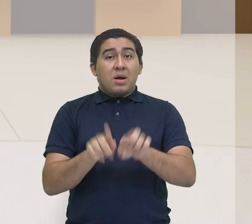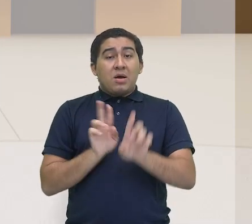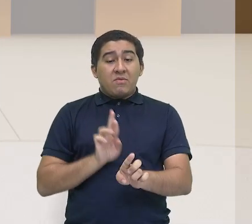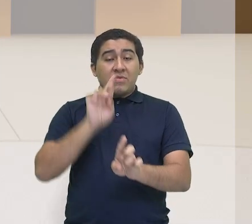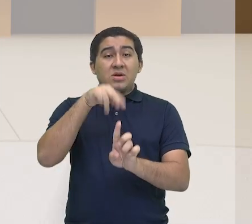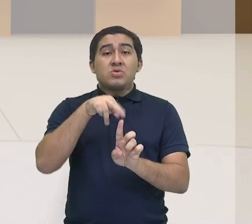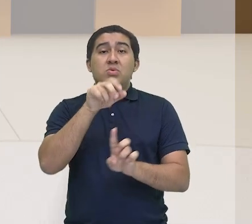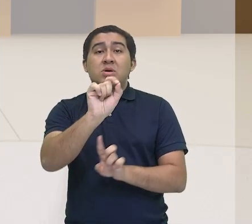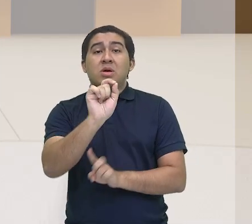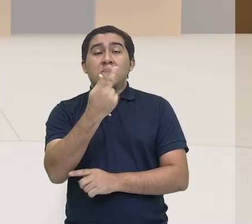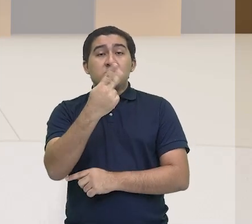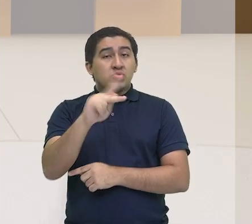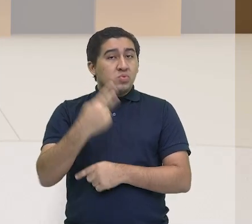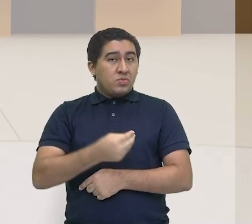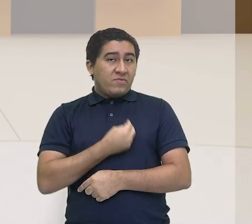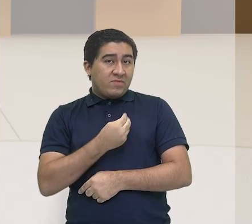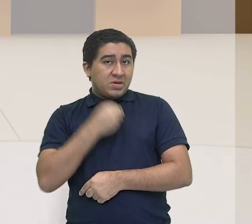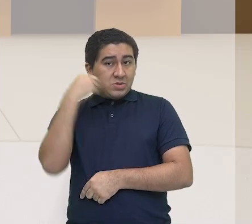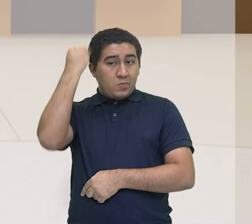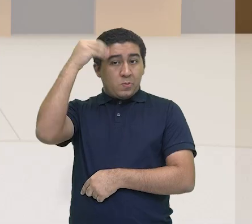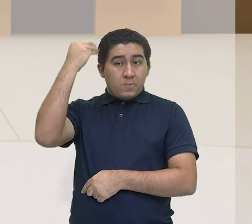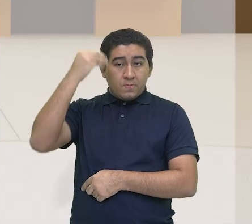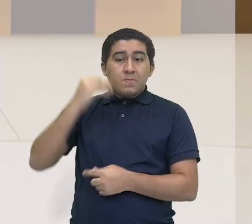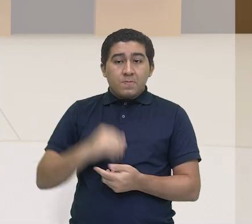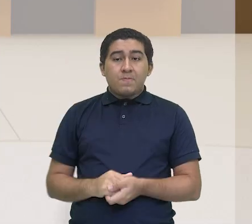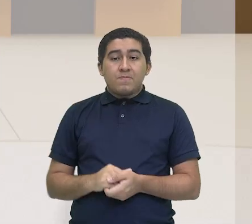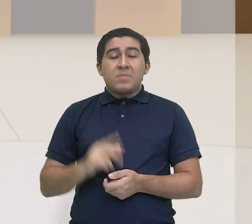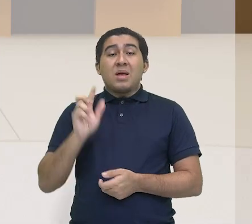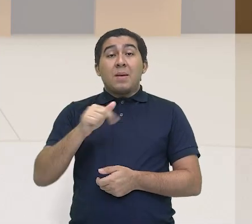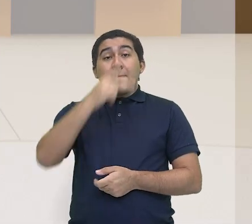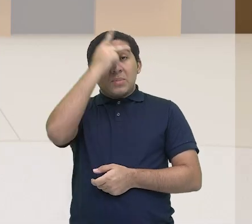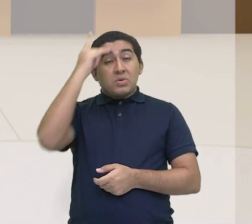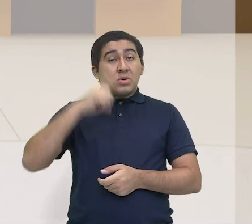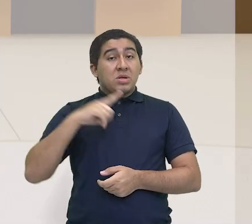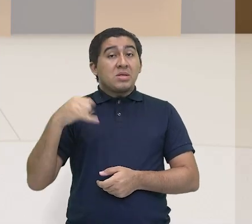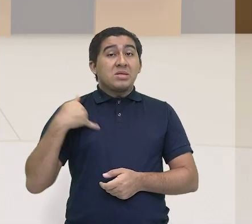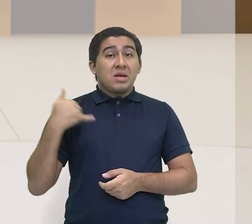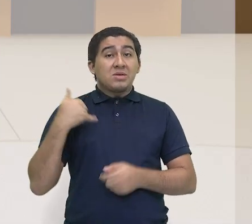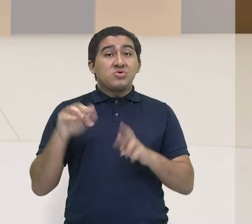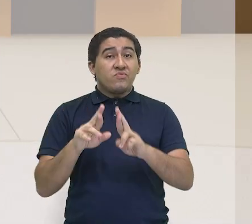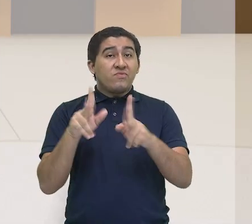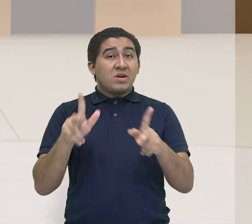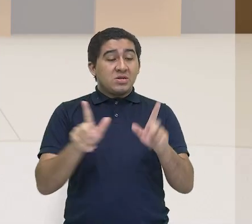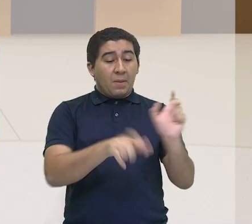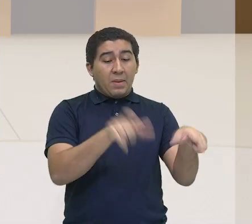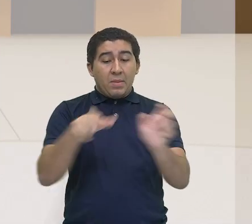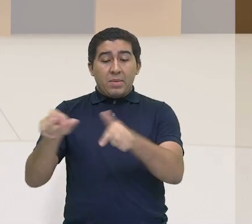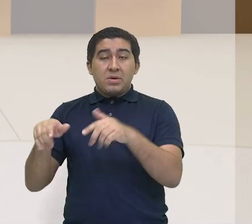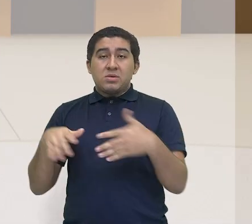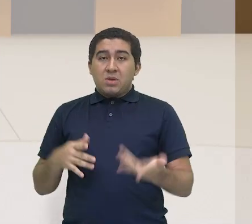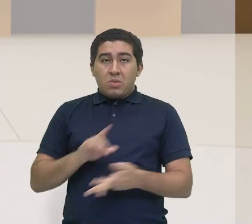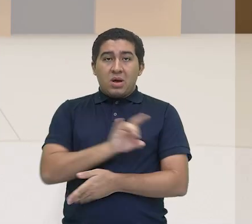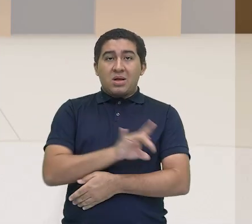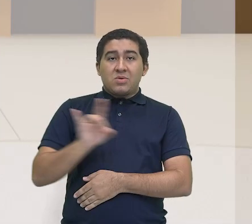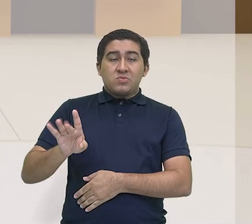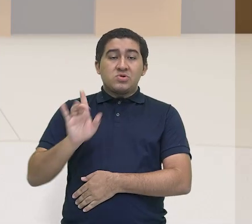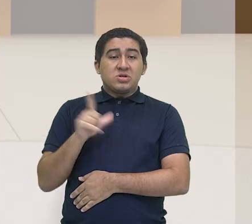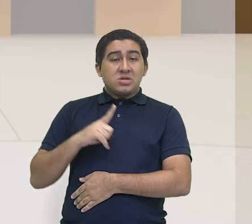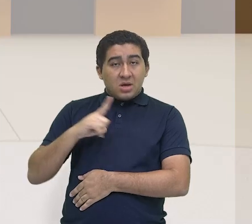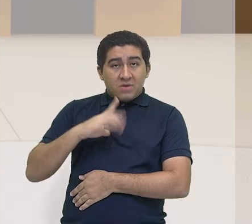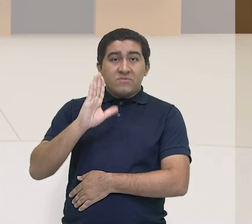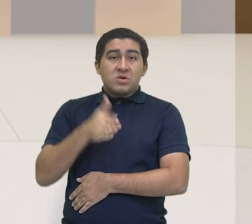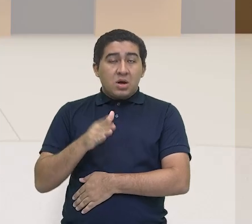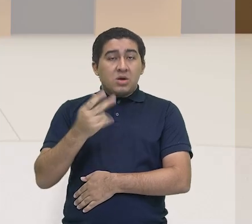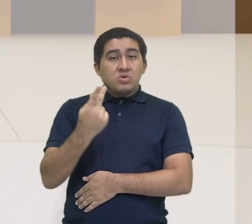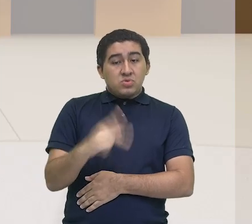sua vivência. Sim, o que a gente percebe? Que são pessoas de faixa etárias diferentes. Então, cada um já viveu a sua trajetória dentro do